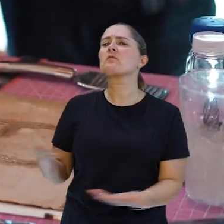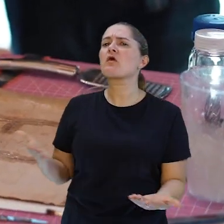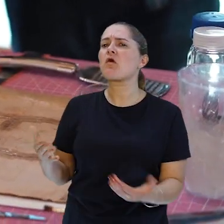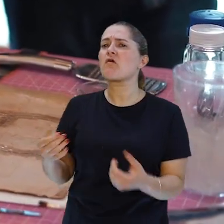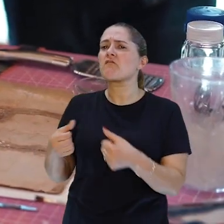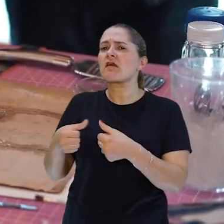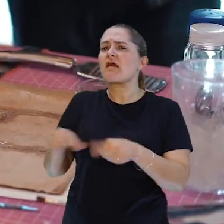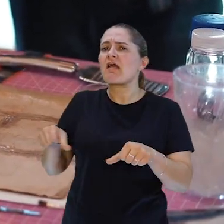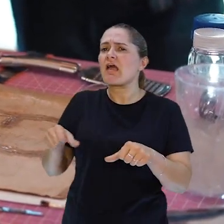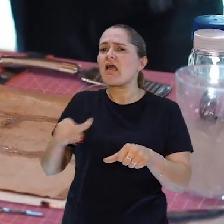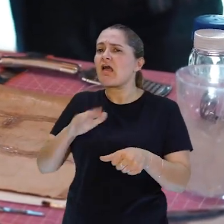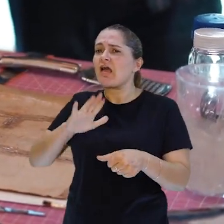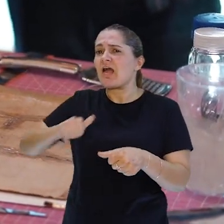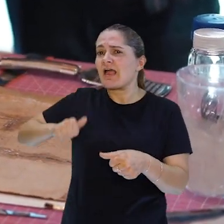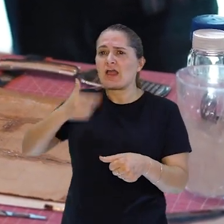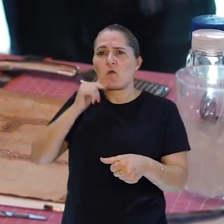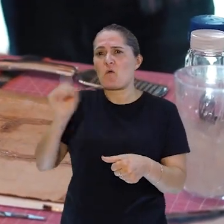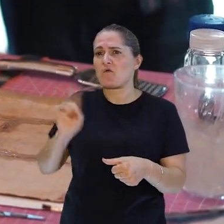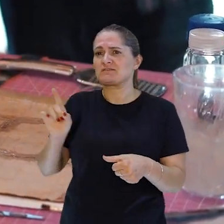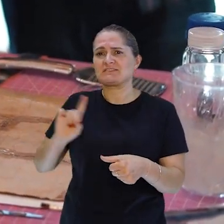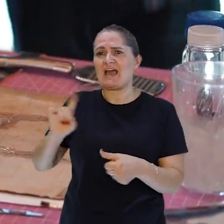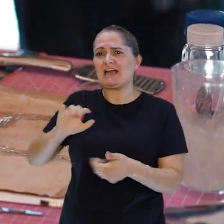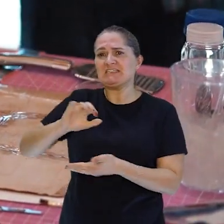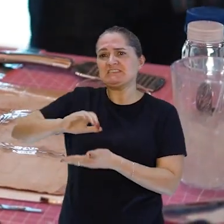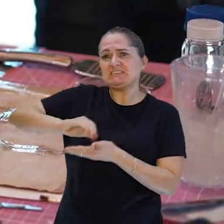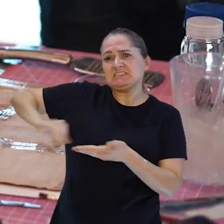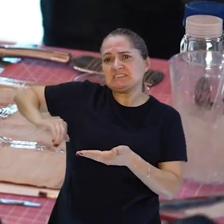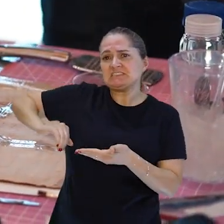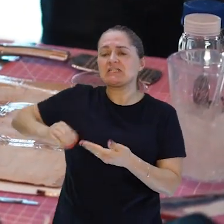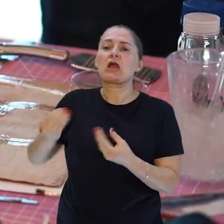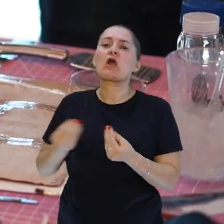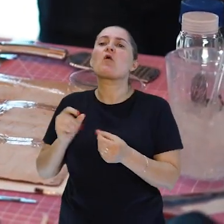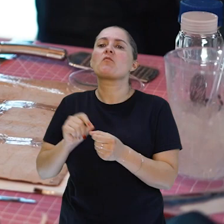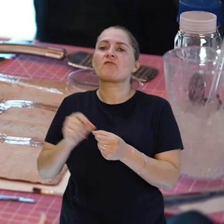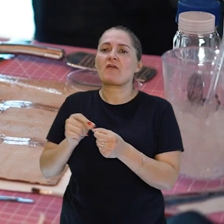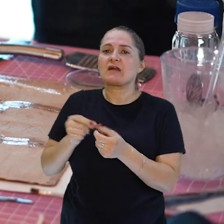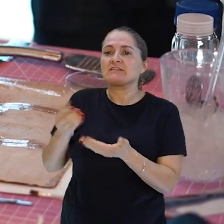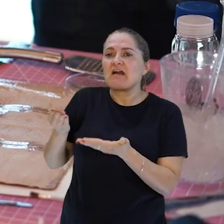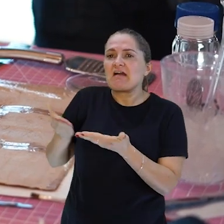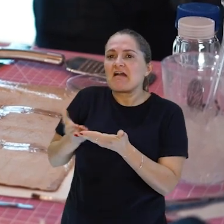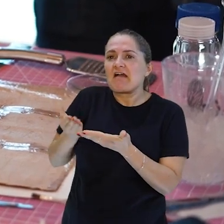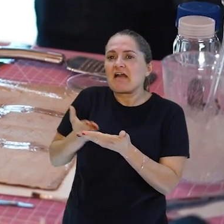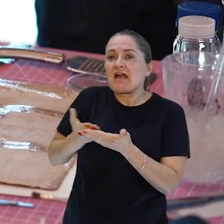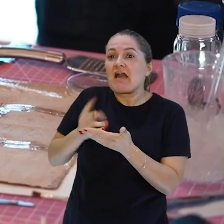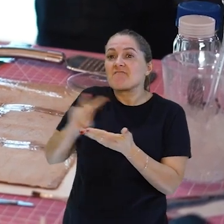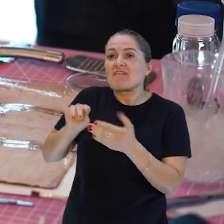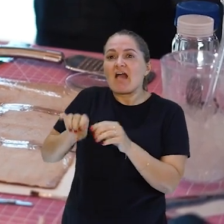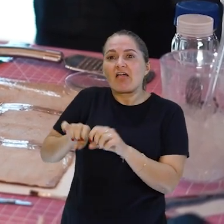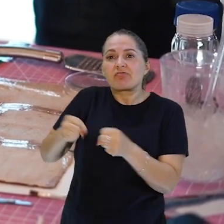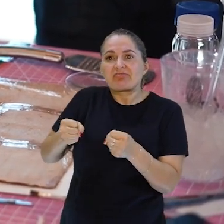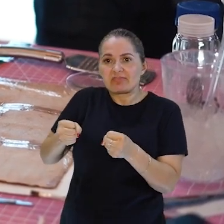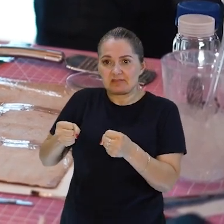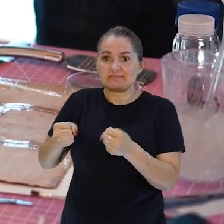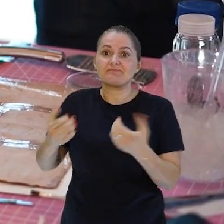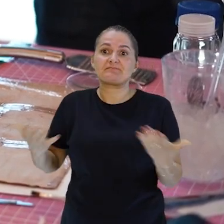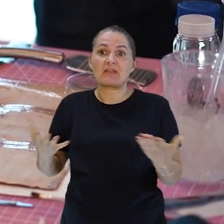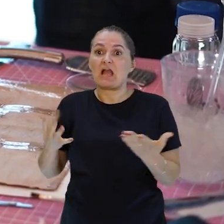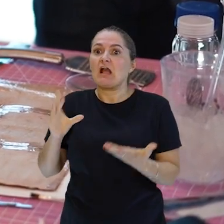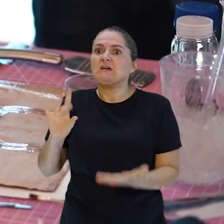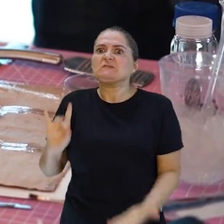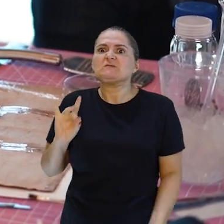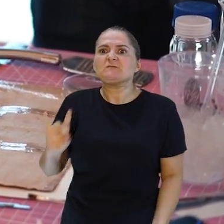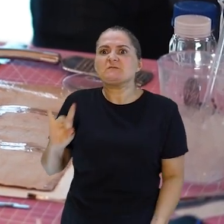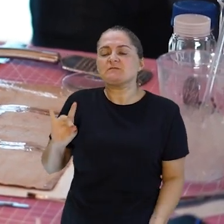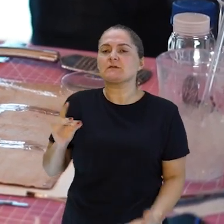Prof, o adesivo não sai a seco. Eu vou com o bisturi e ele arranca. Ele está